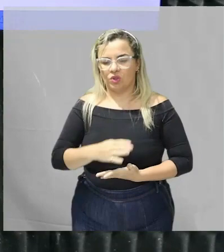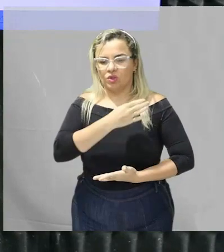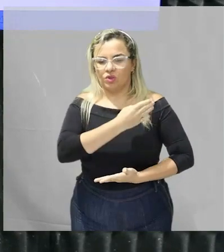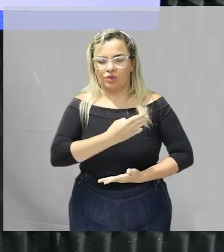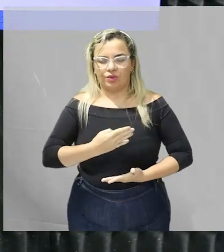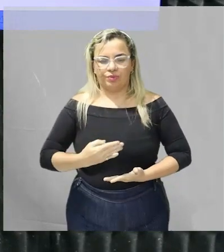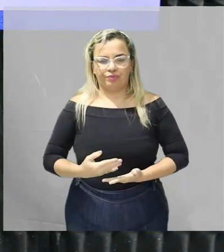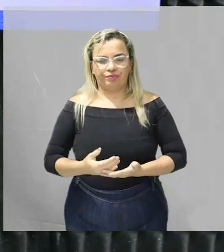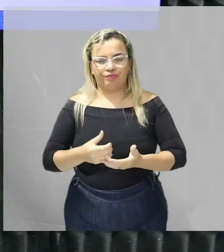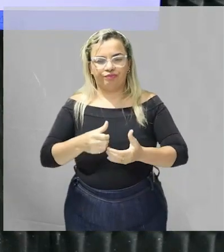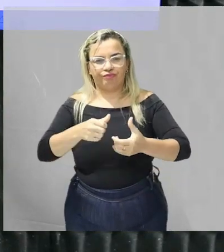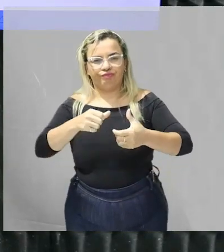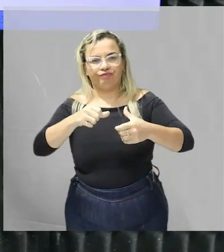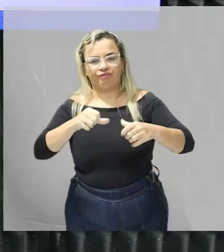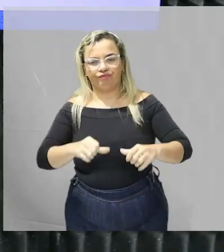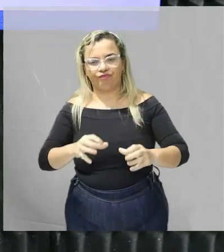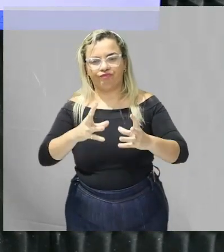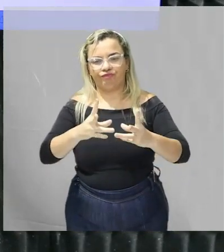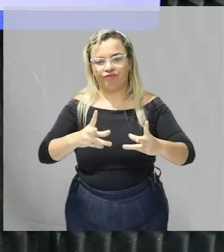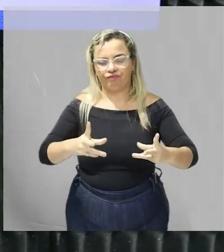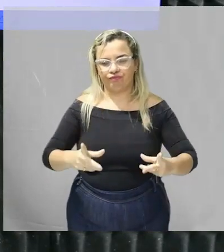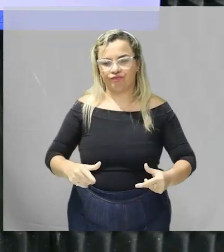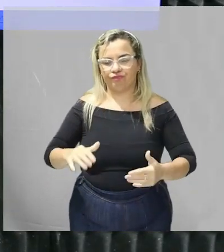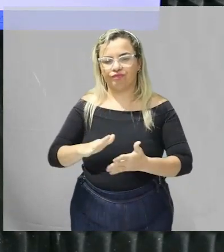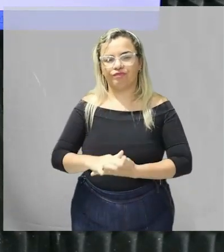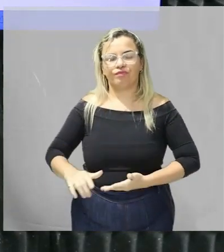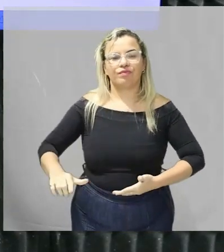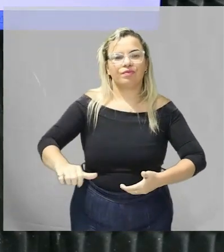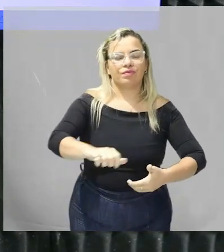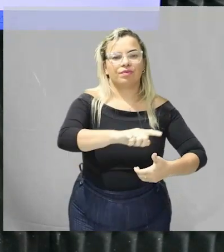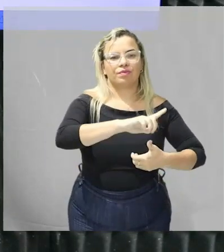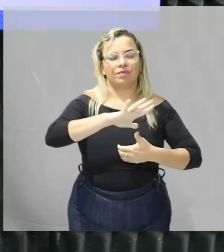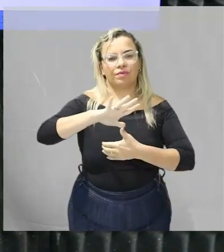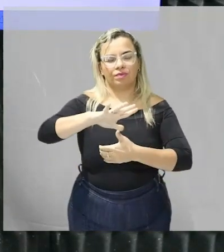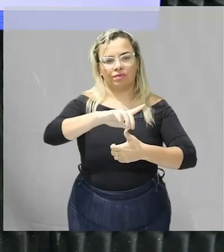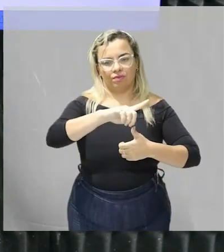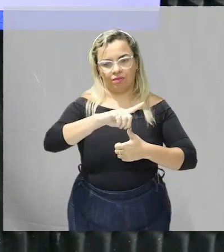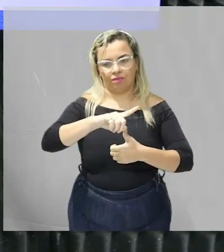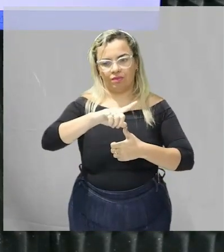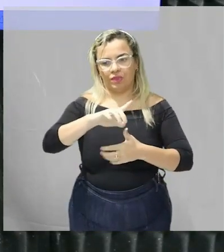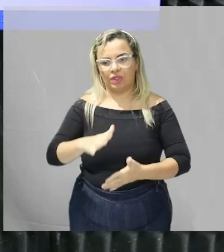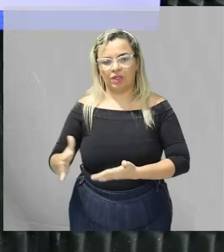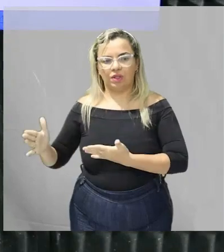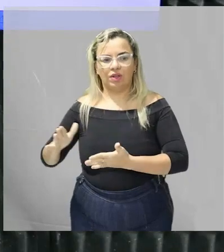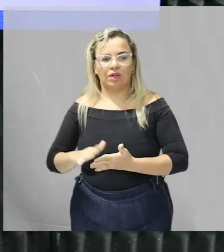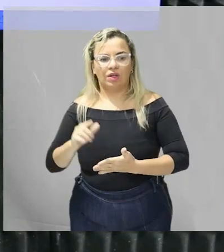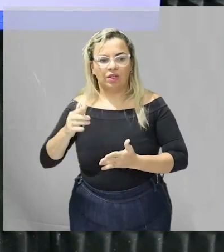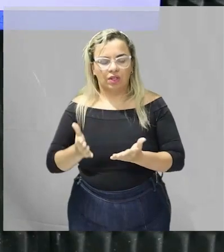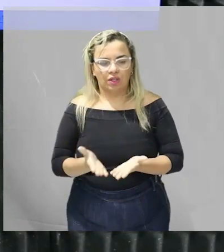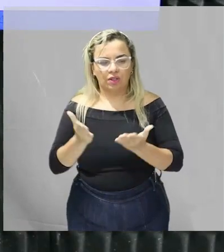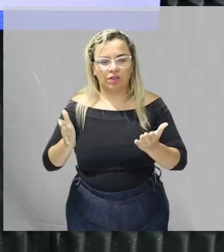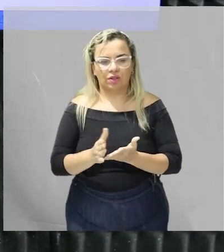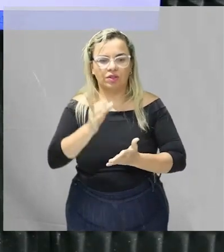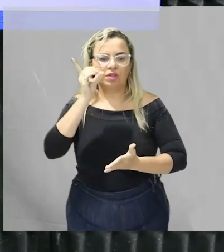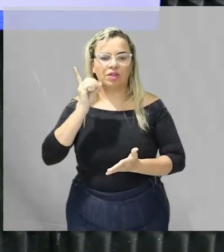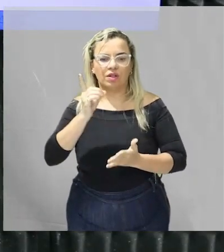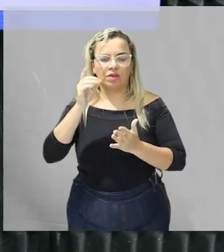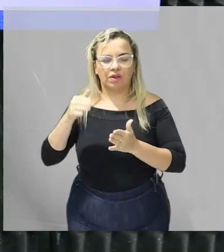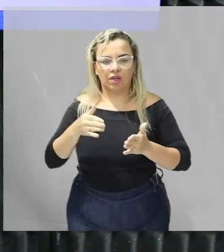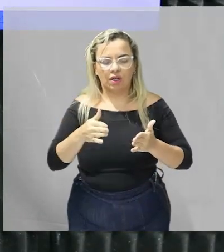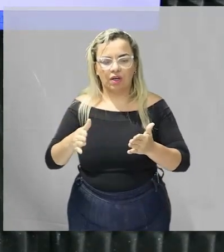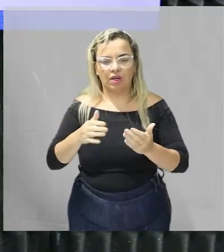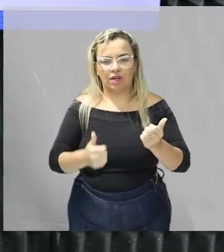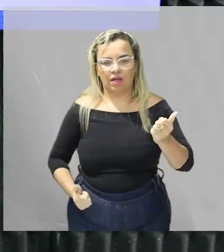o que estimulou os Estados Unidos a enviar assessores militares ao subcontinente. Quer entender melhor também esse processo? Tem uma série